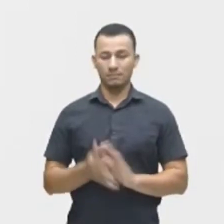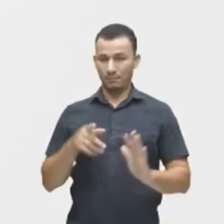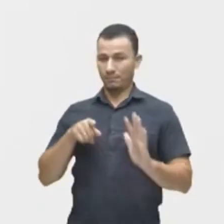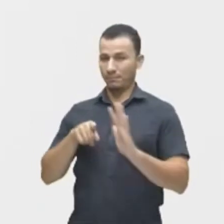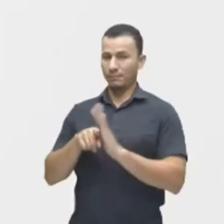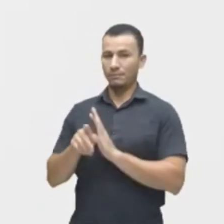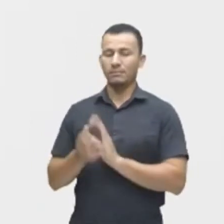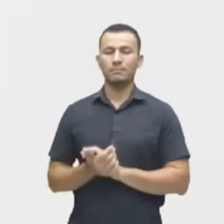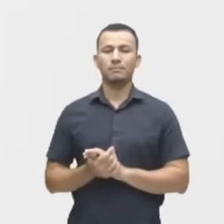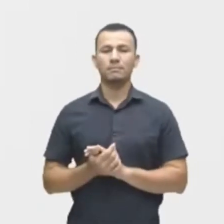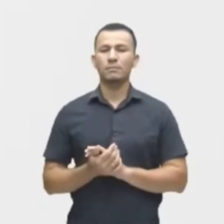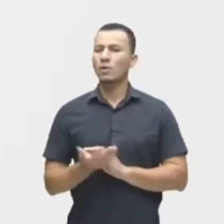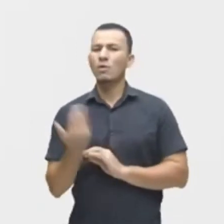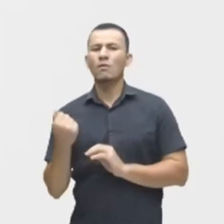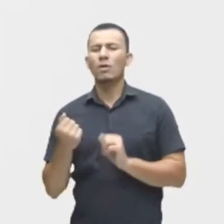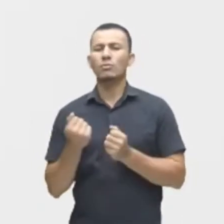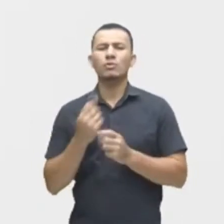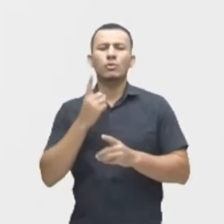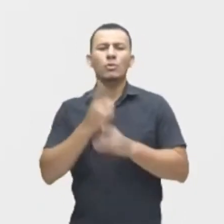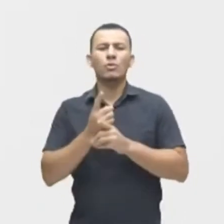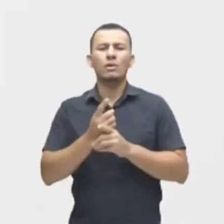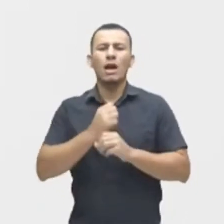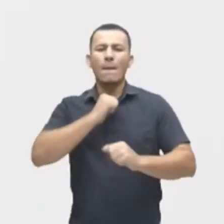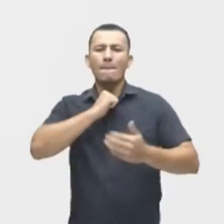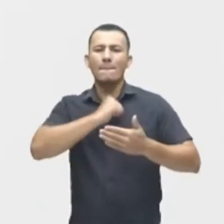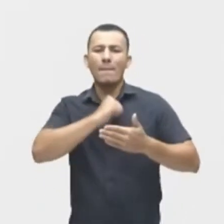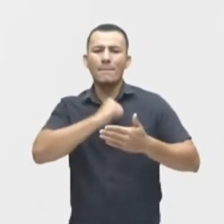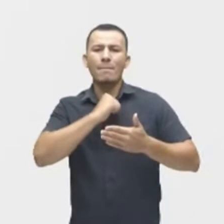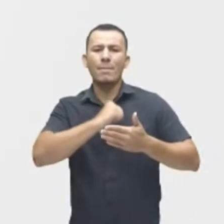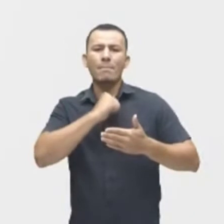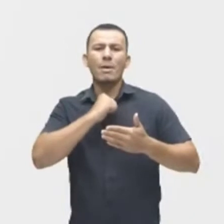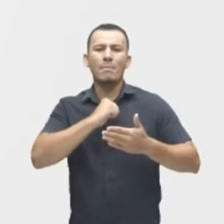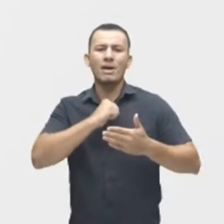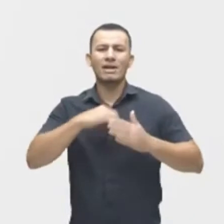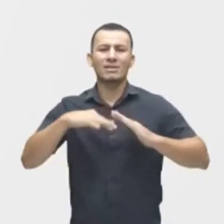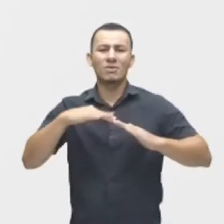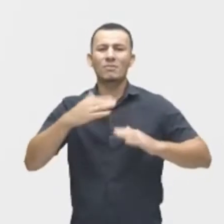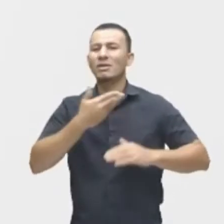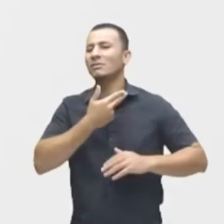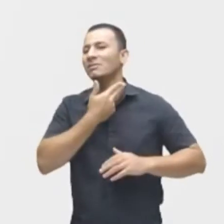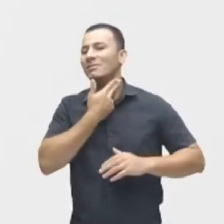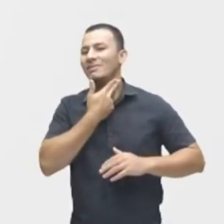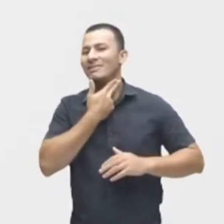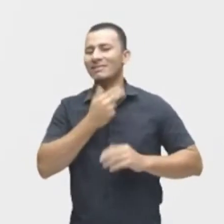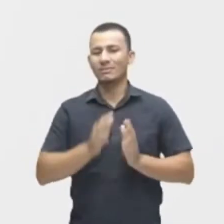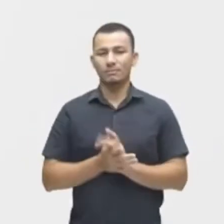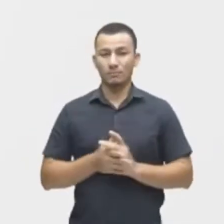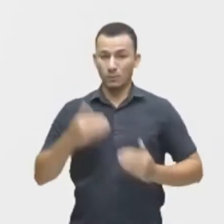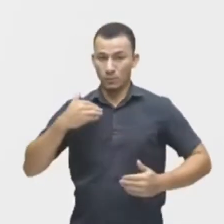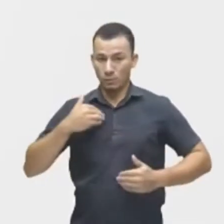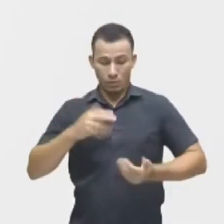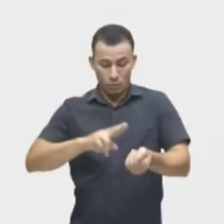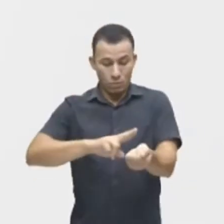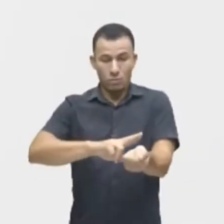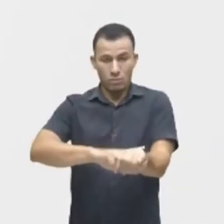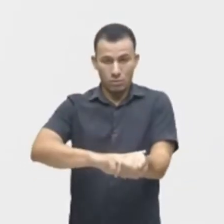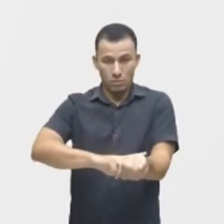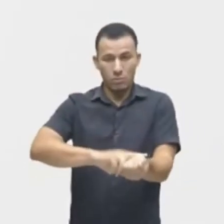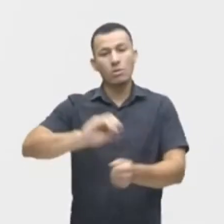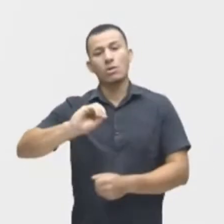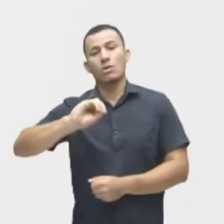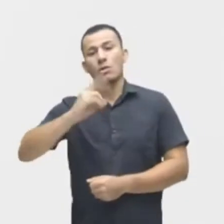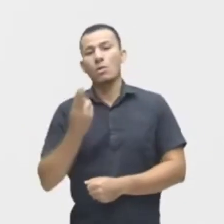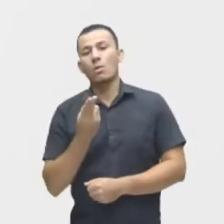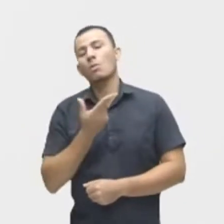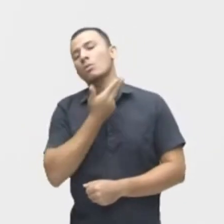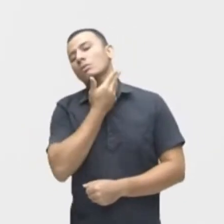questionamento. Vamos encontrar os batimentos cardíacos, que foi esse que nós já concluímos agora, no nosso pulso ou no